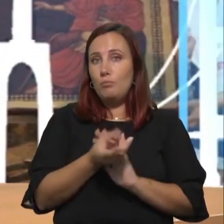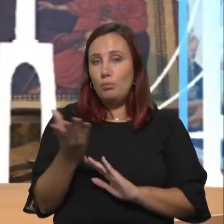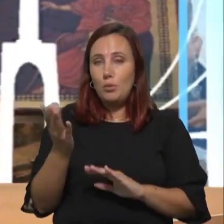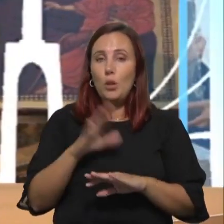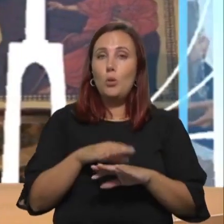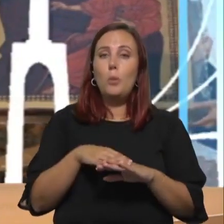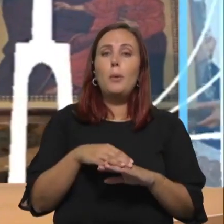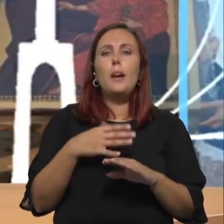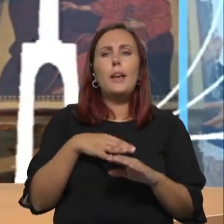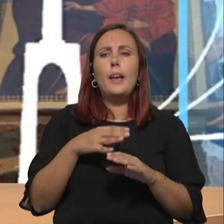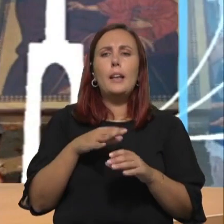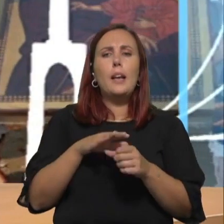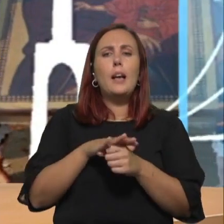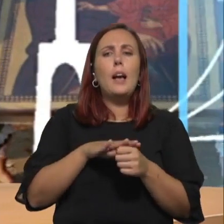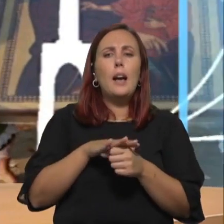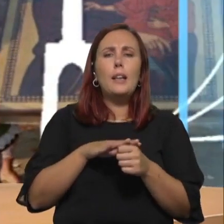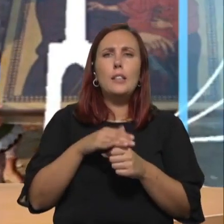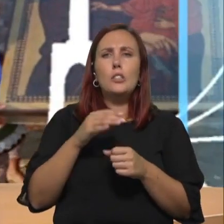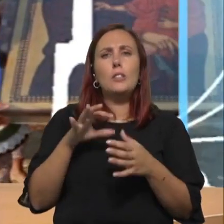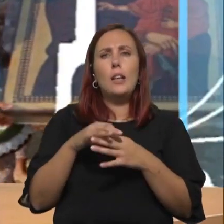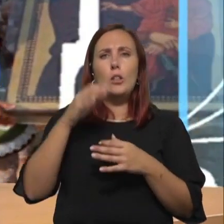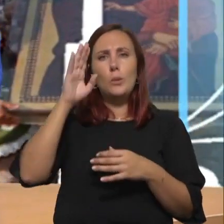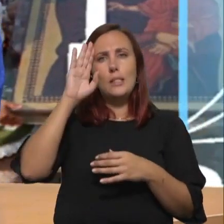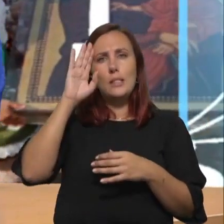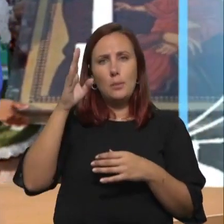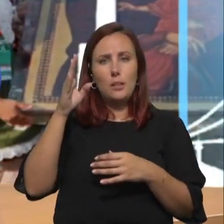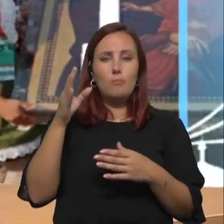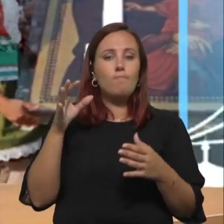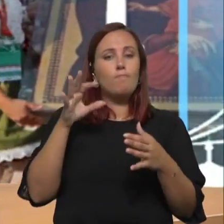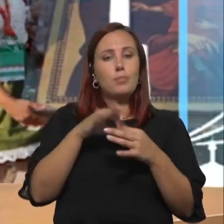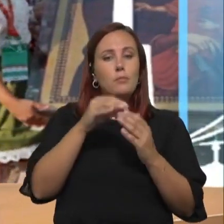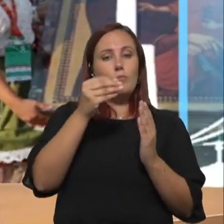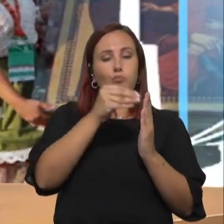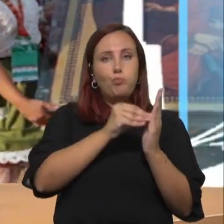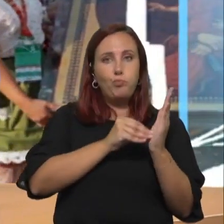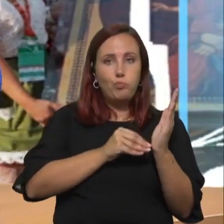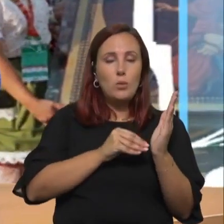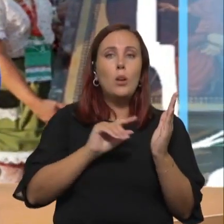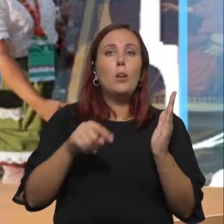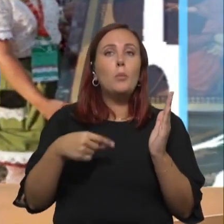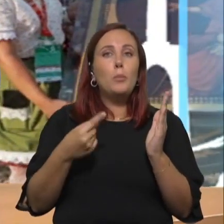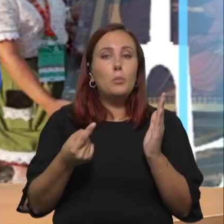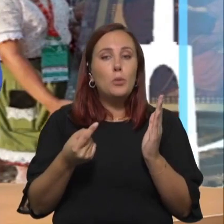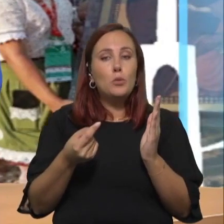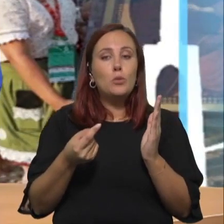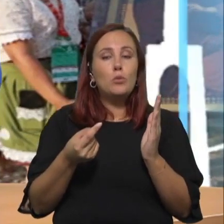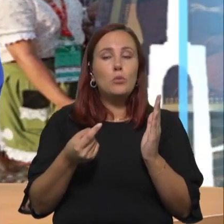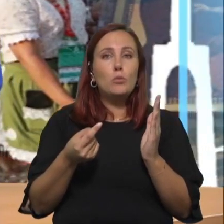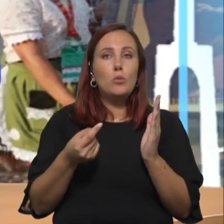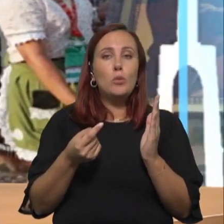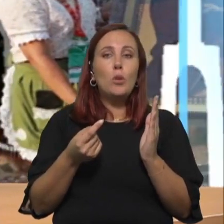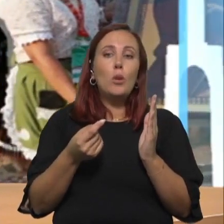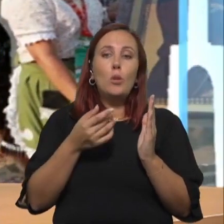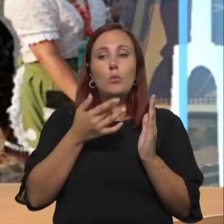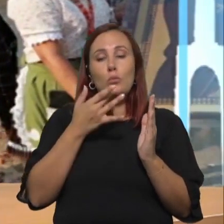convocar todas as áreas do saber, as mais fundamentais, sobretudo, para também entrarem na elaboração dos verbetes. E